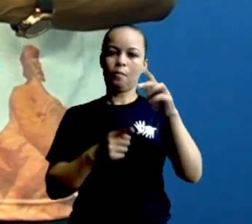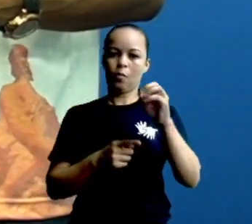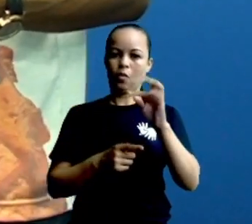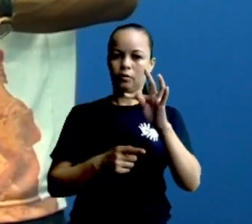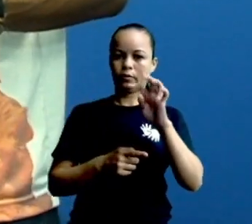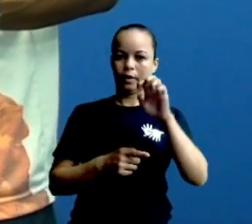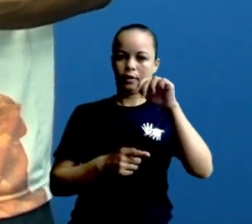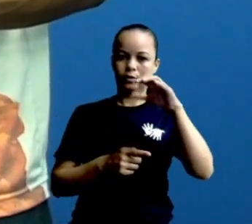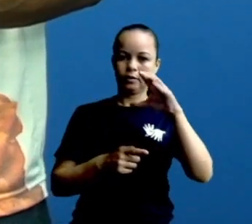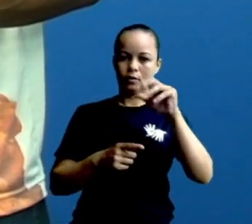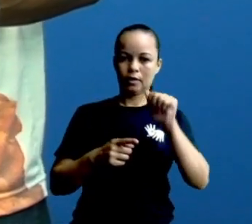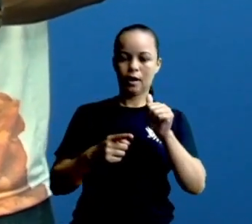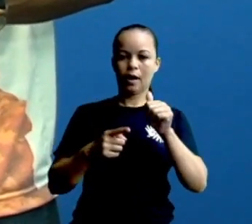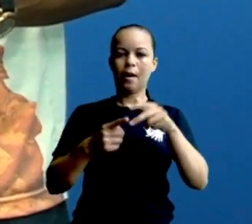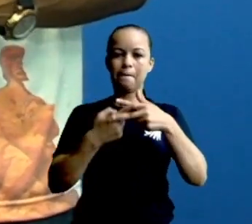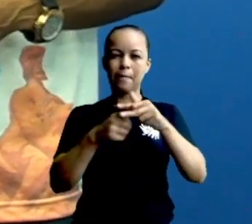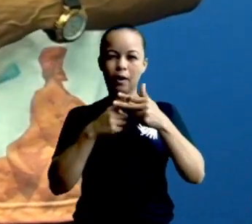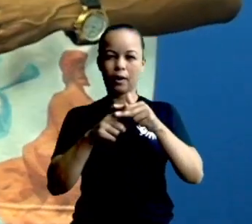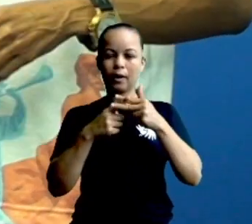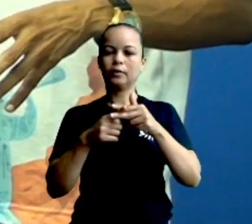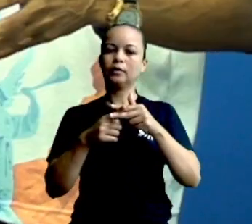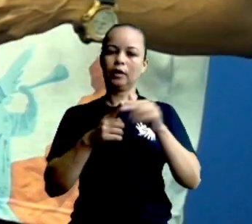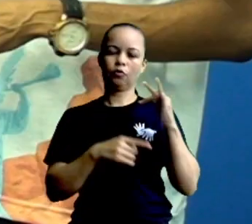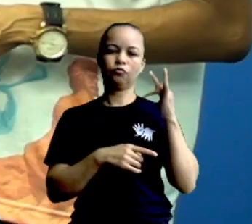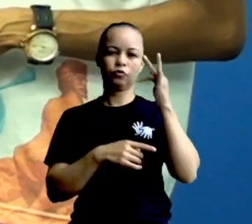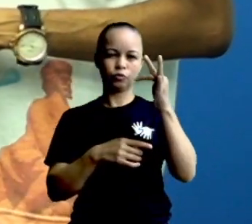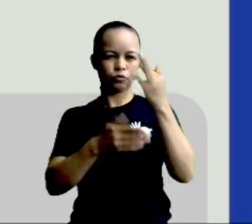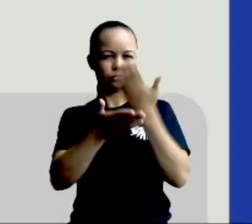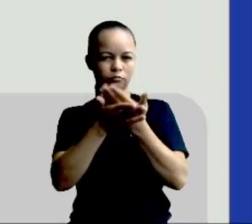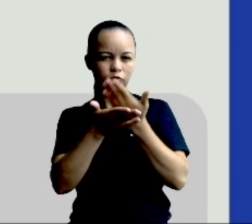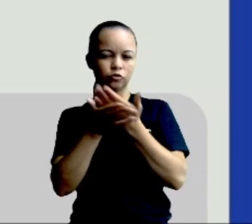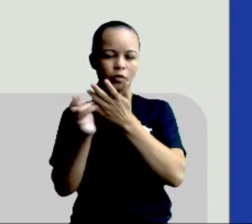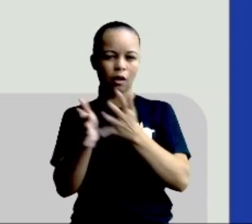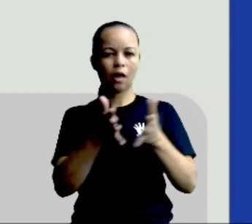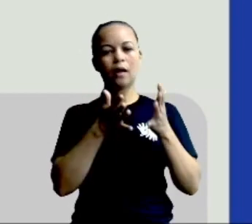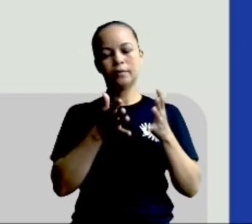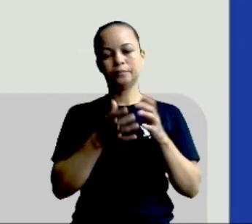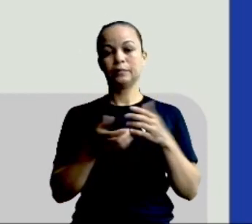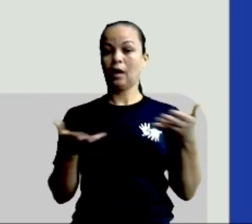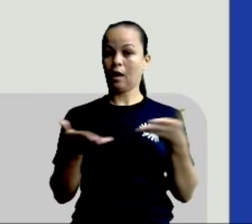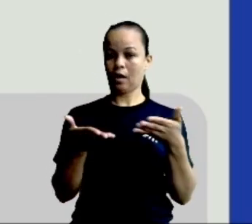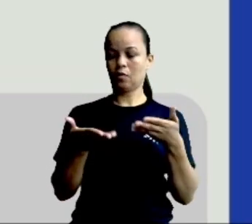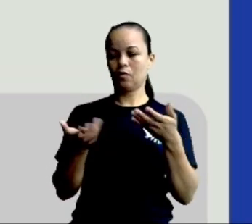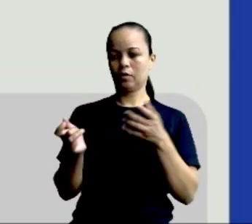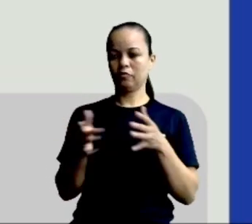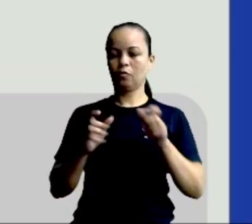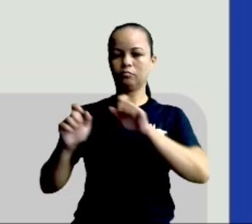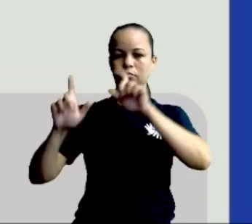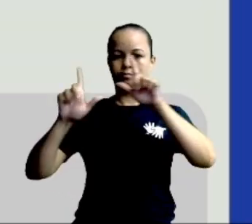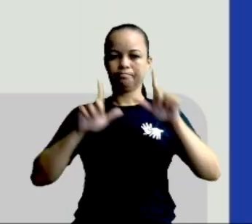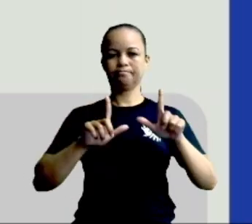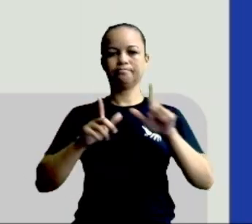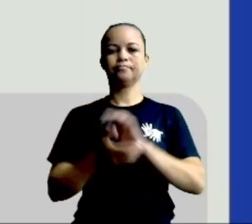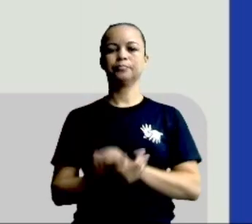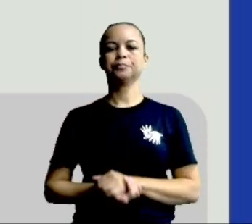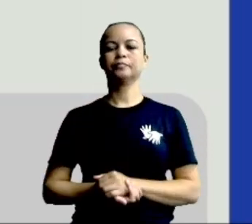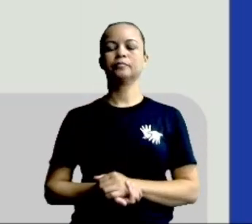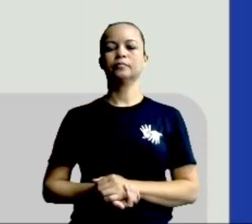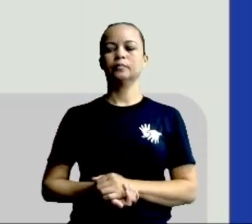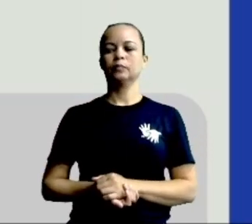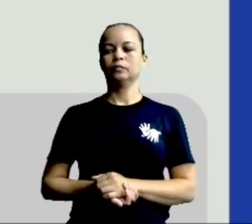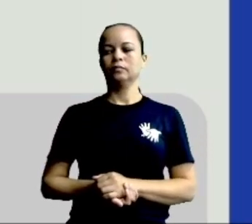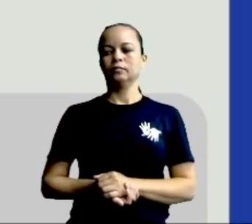estudos futuros. Futuro, tá? Então, novamente para o slide aqui. Mais